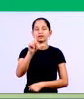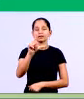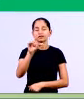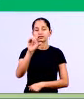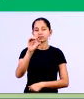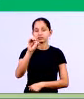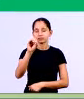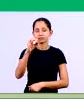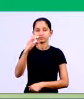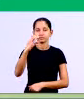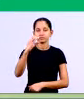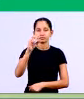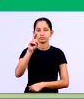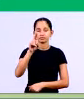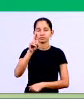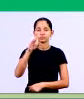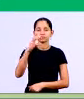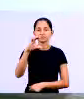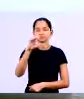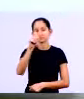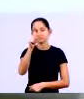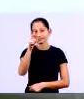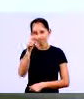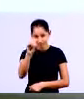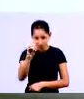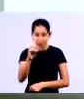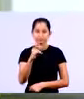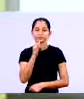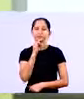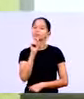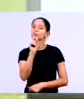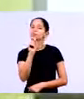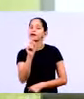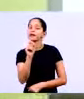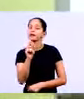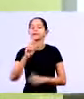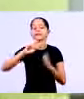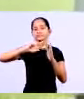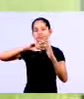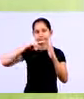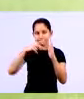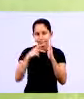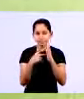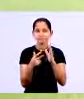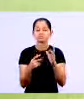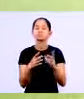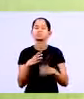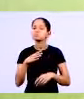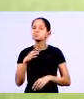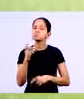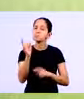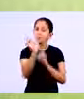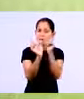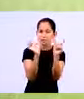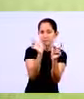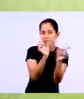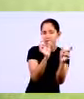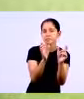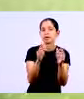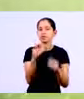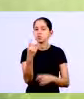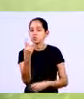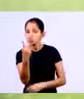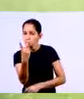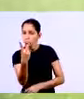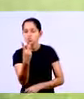expressões. Toda vez que falar de locução, significa que é uma expressão que tem mais de uma palavra. Senão, não é locução, ok?